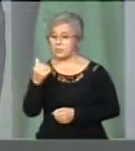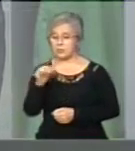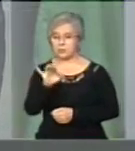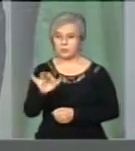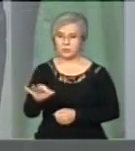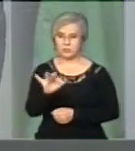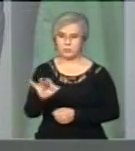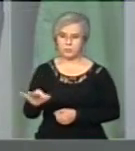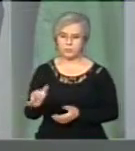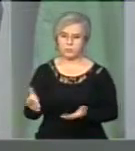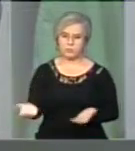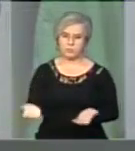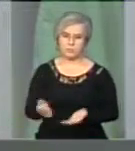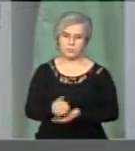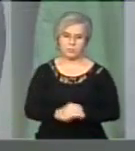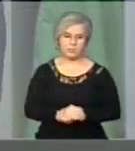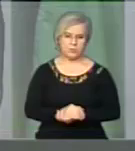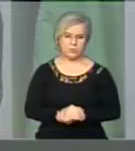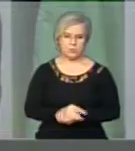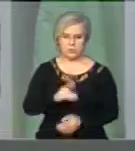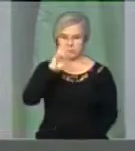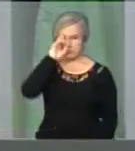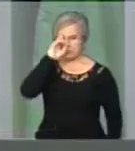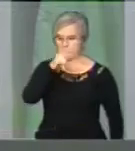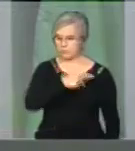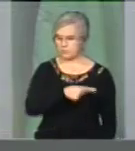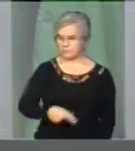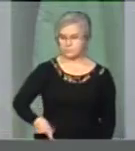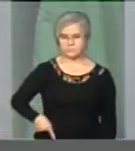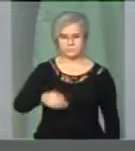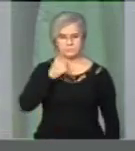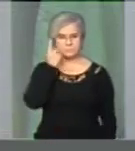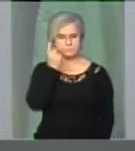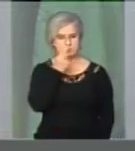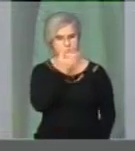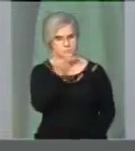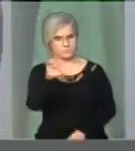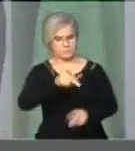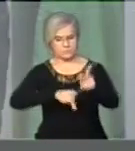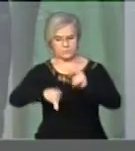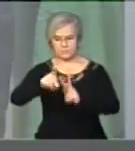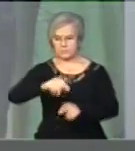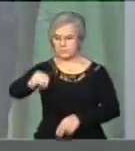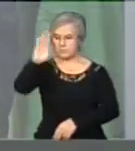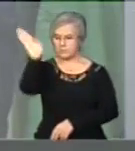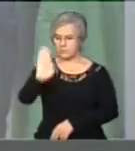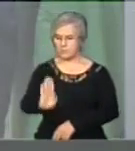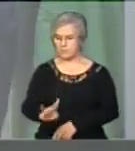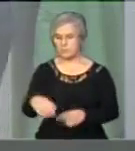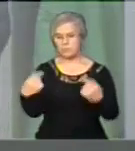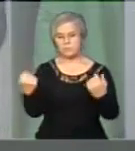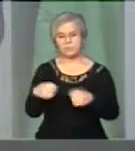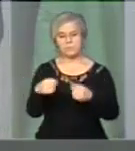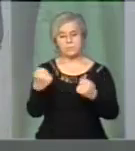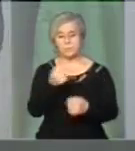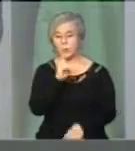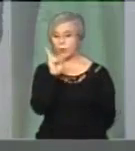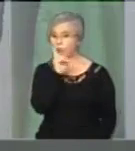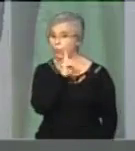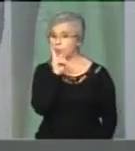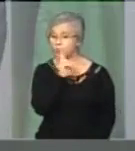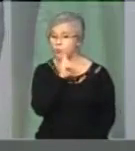36%. Portanto, senhor presidente, parlamentares brasileiros e brasileiras, nós precisamos